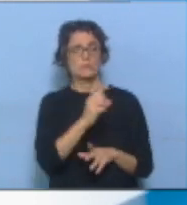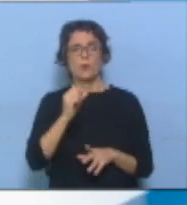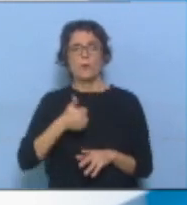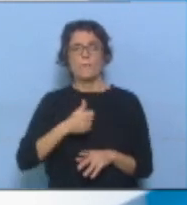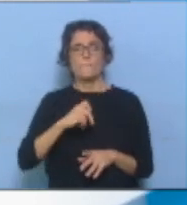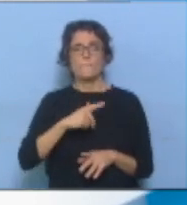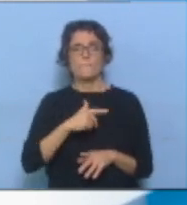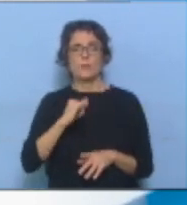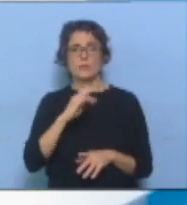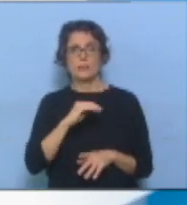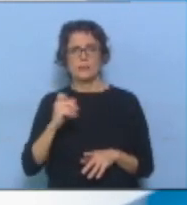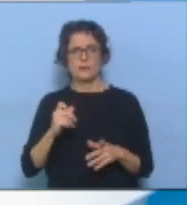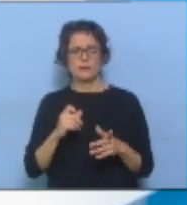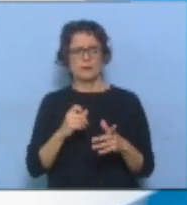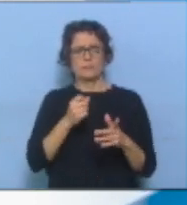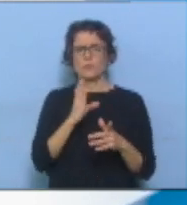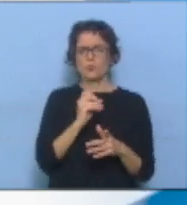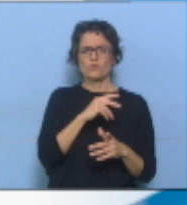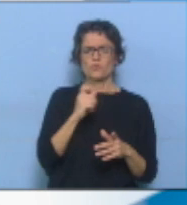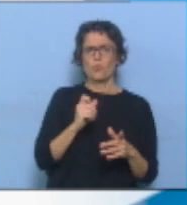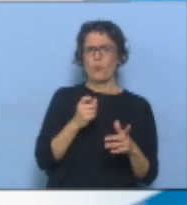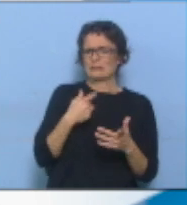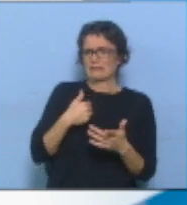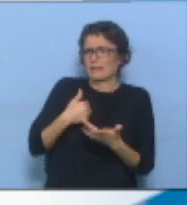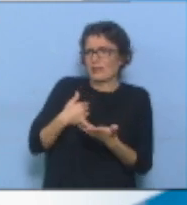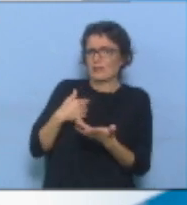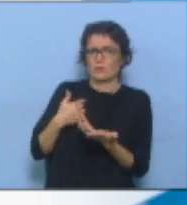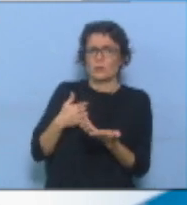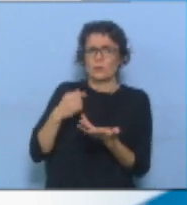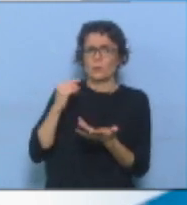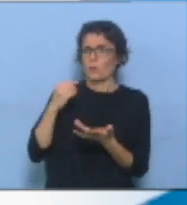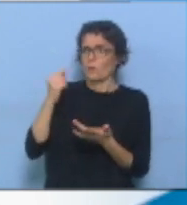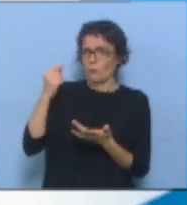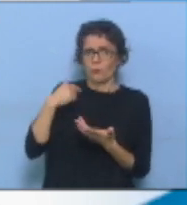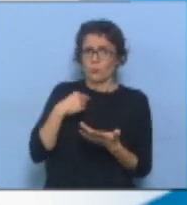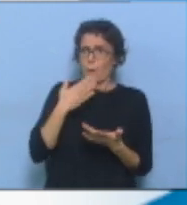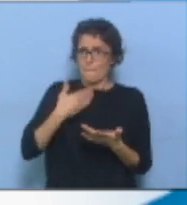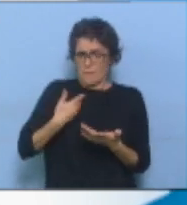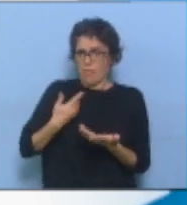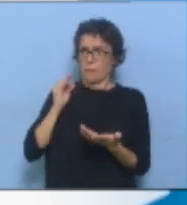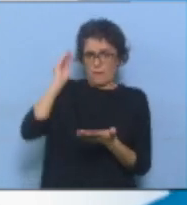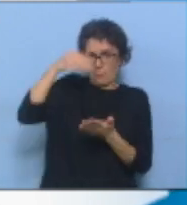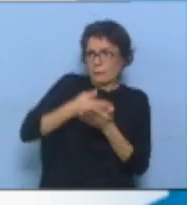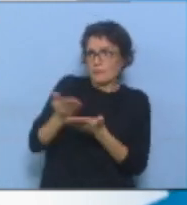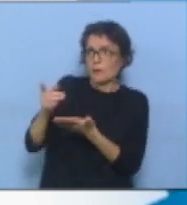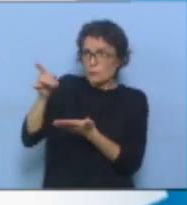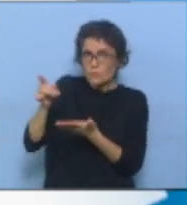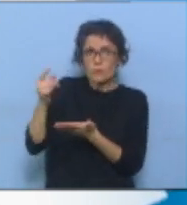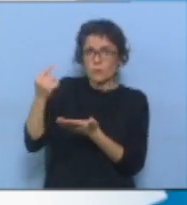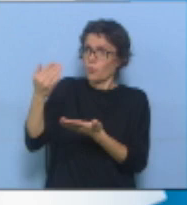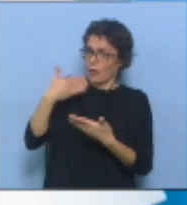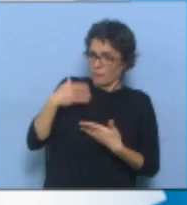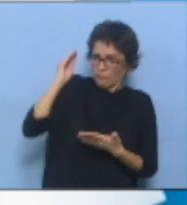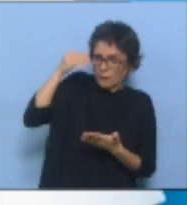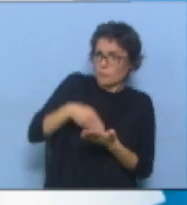Mas João opunha-se, dizendo: Eu é que preciso ser batizado por ti, e tu vens ter comigo.